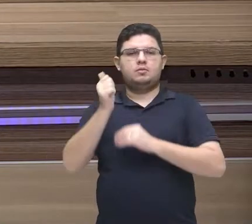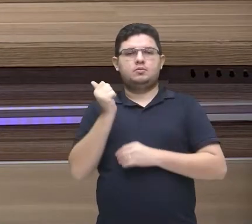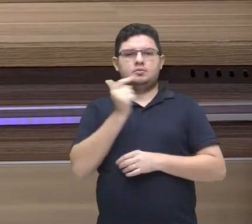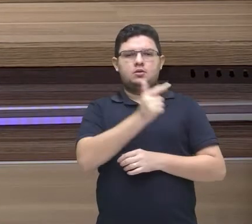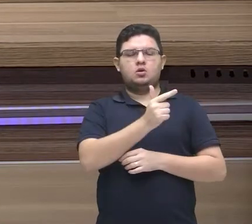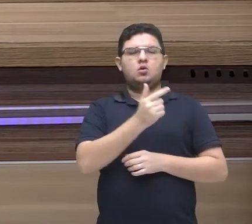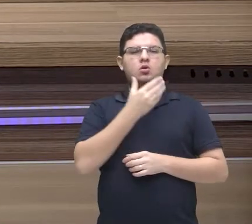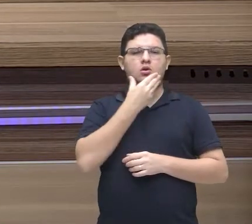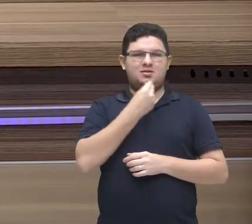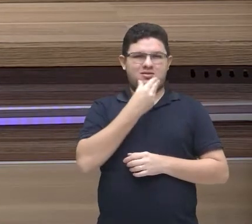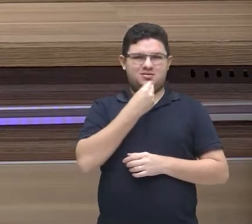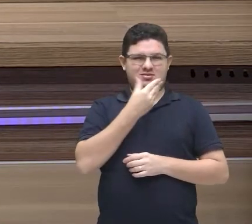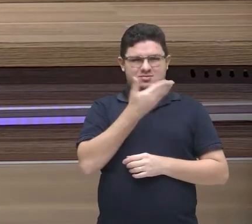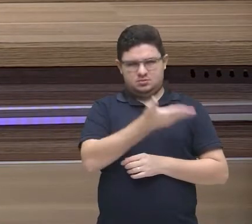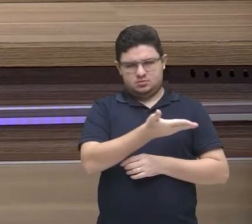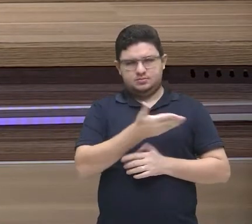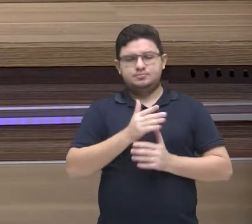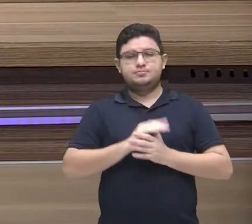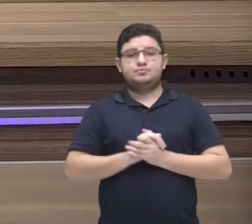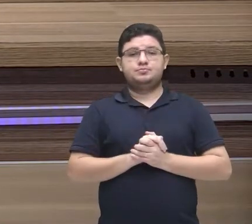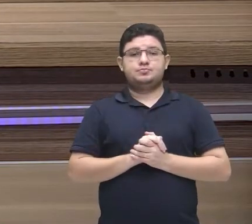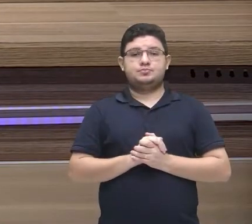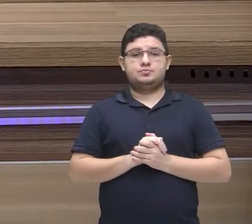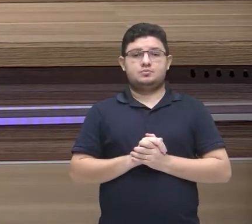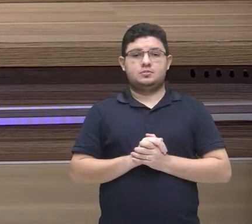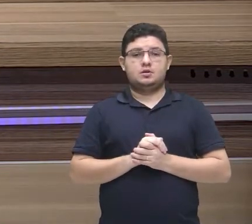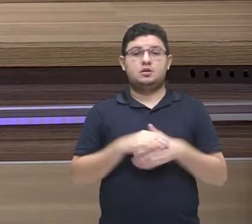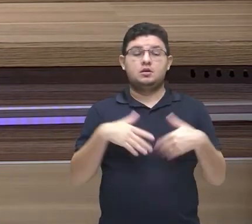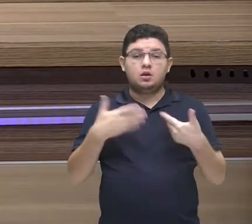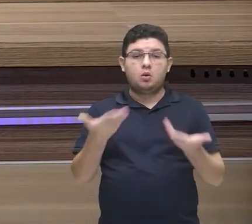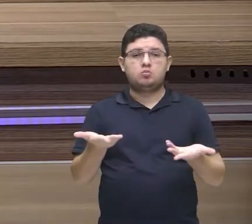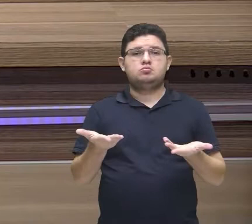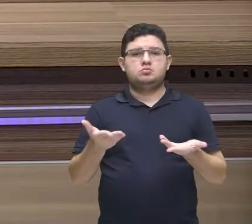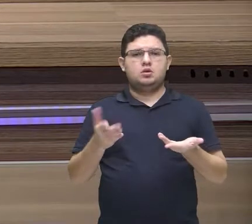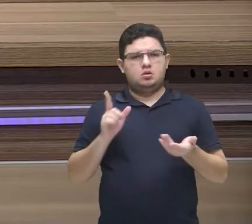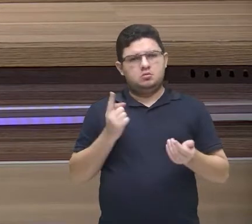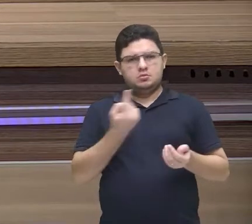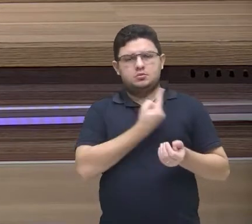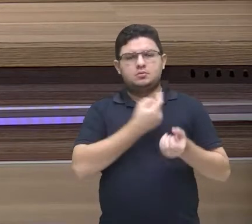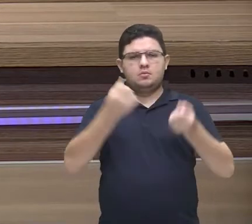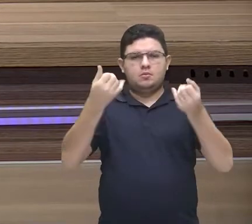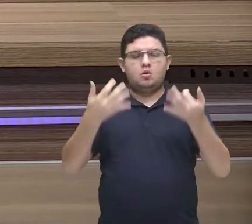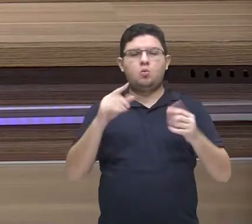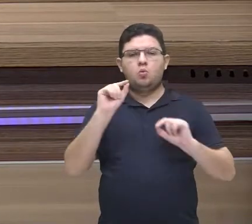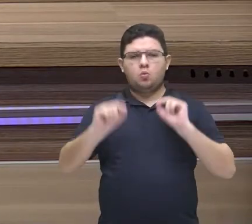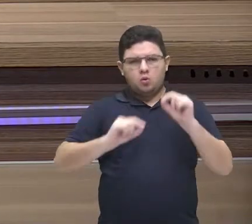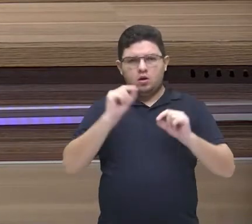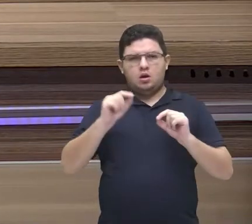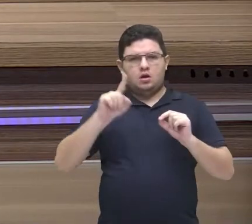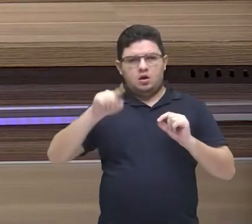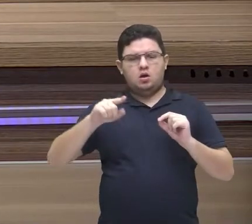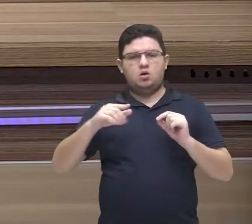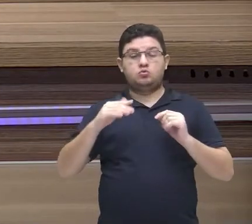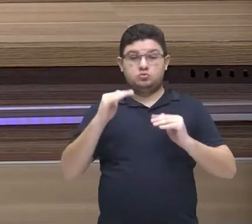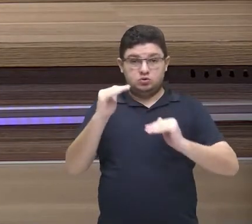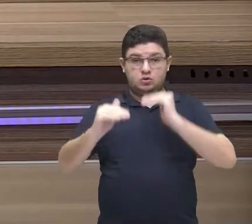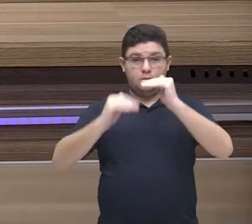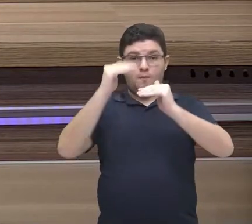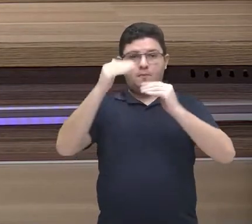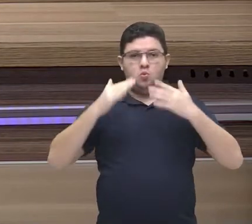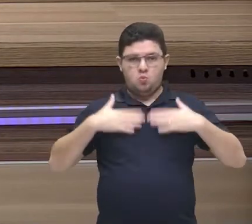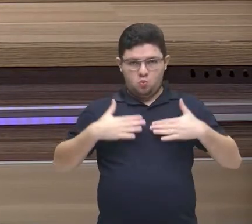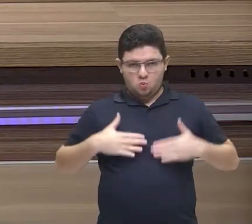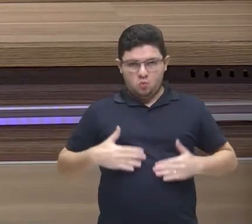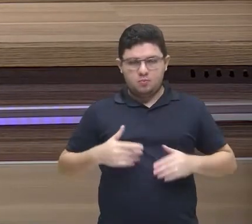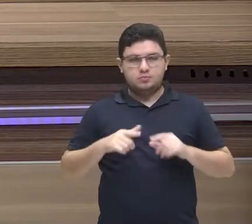é essa situação que a gente vê. Agora o que nós falamos é assim, isso é desenvolvimento físico, tem o emocional e daqui a pouco vamos